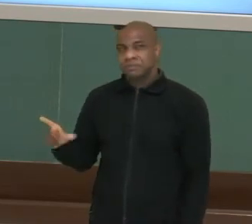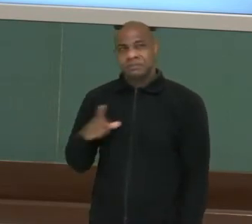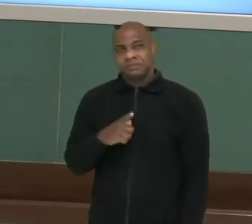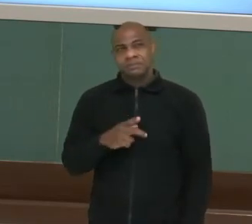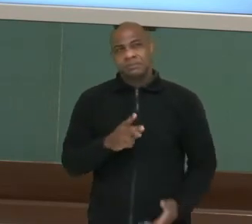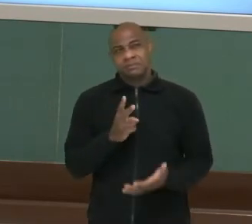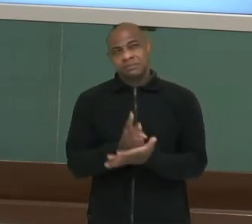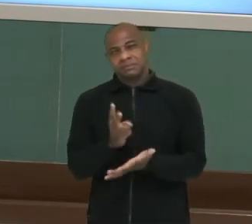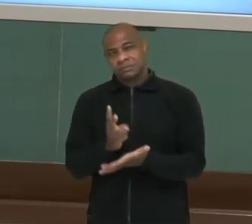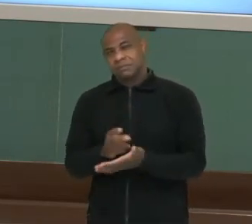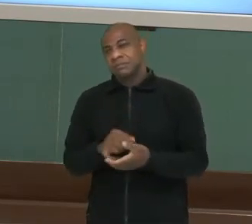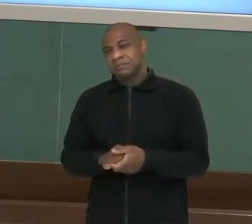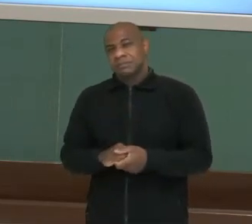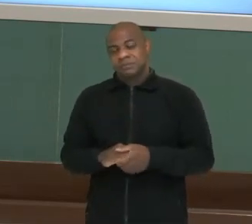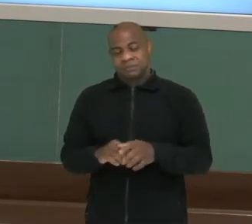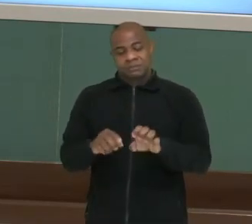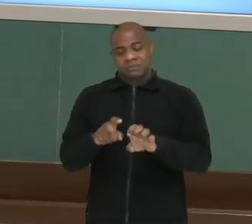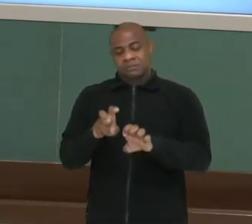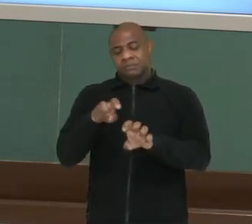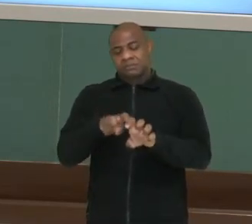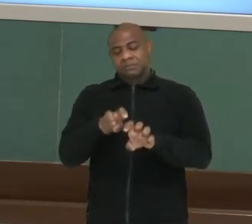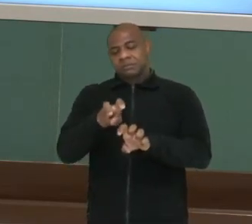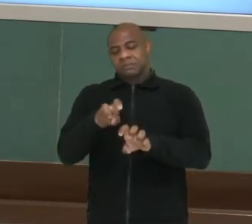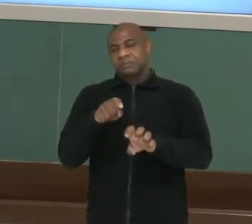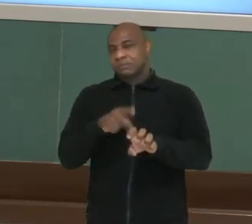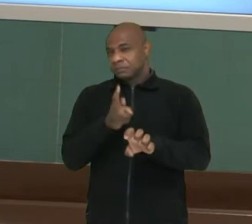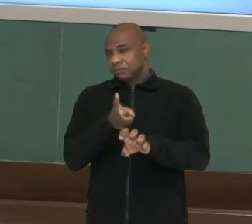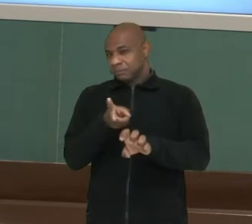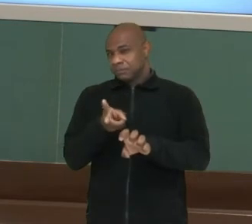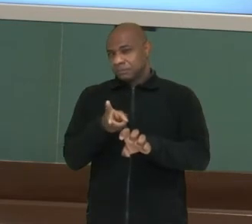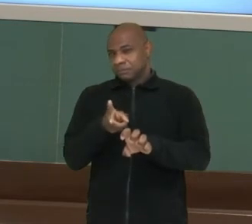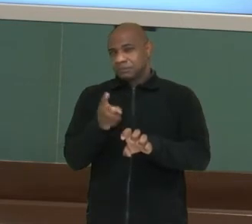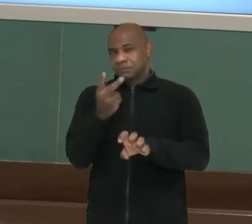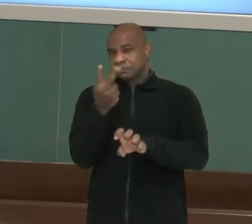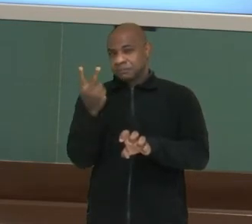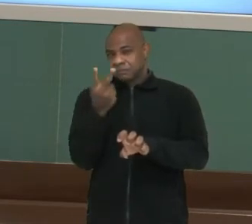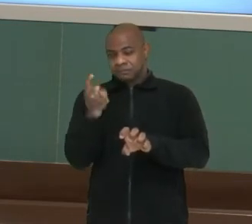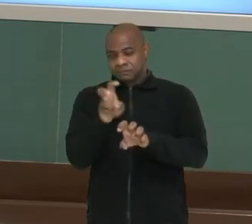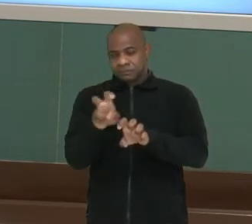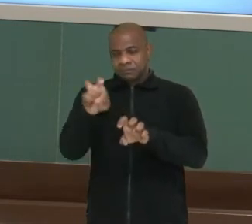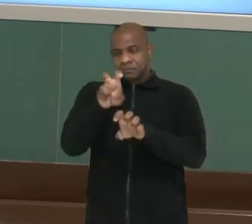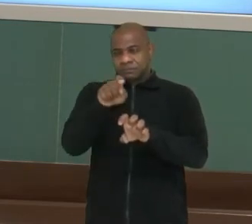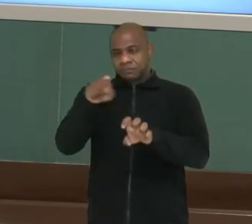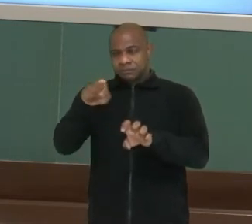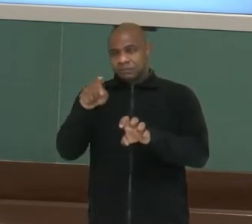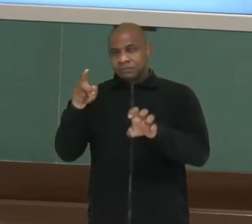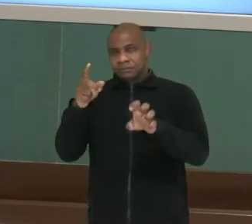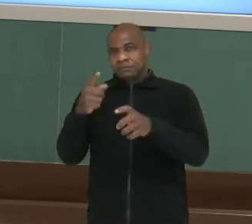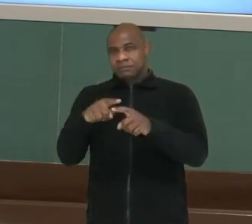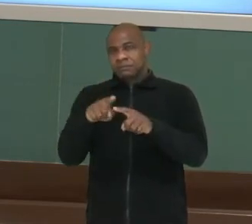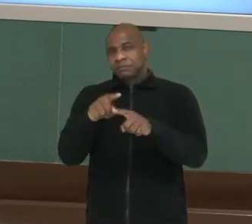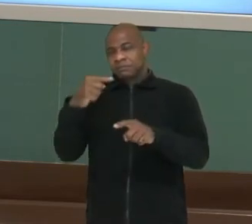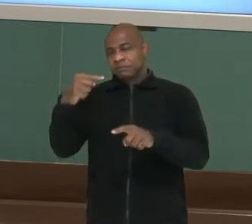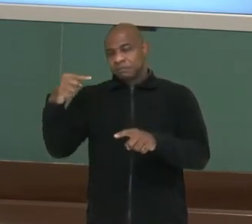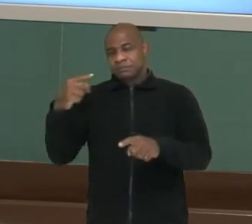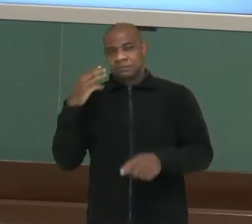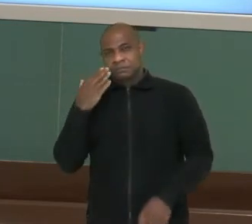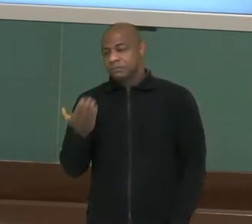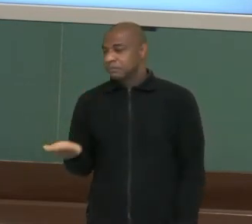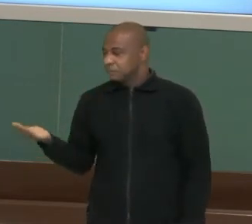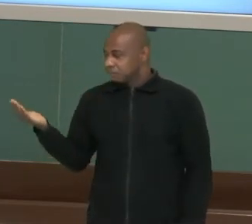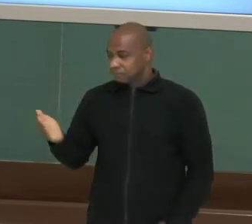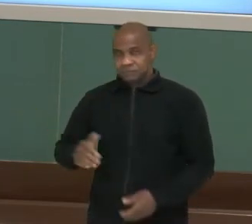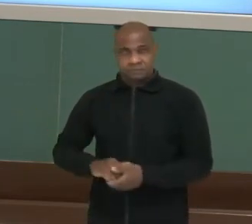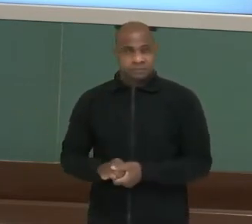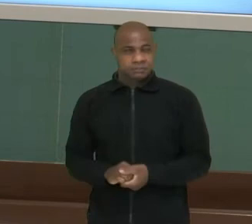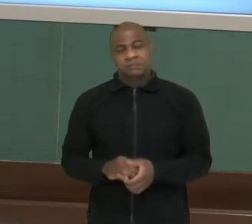e subtrai os expoentes. 8 menos 5 vai ficar 8 mais 5, que dá 13. Beleza?